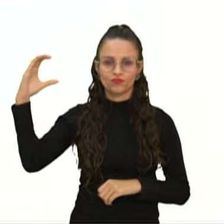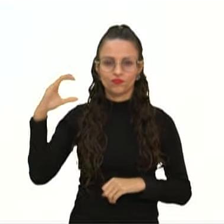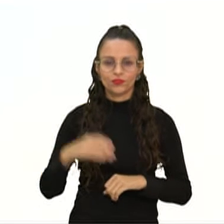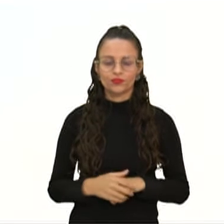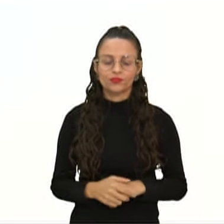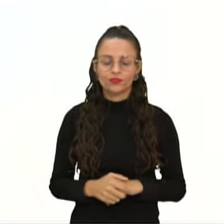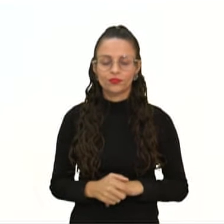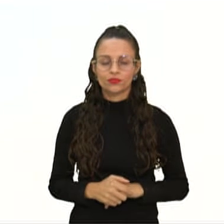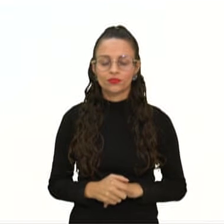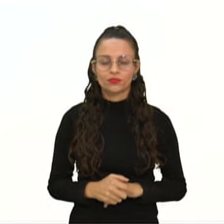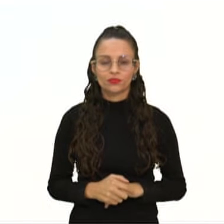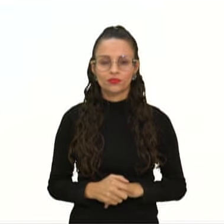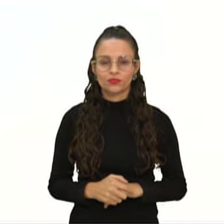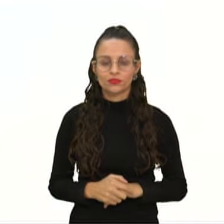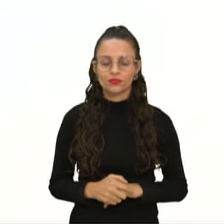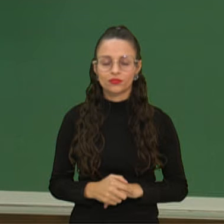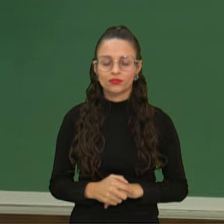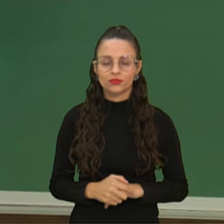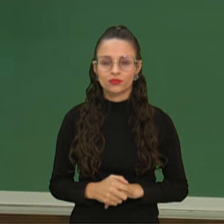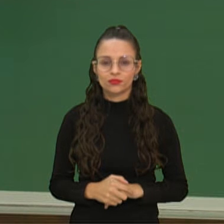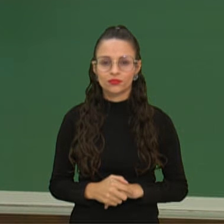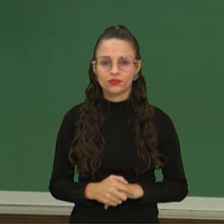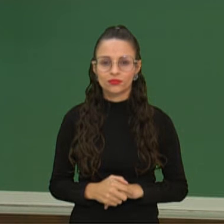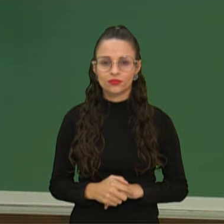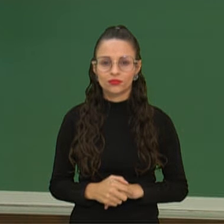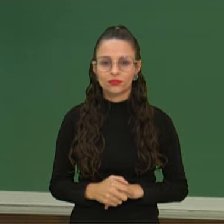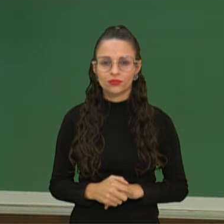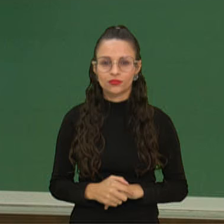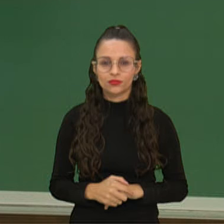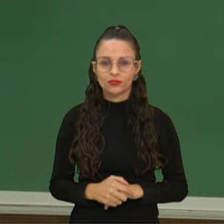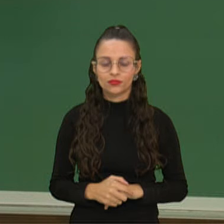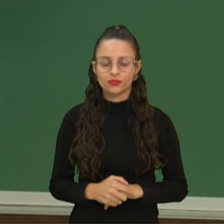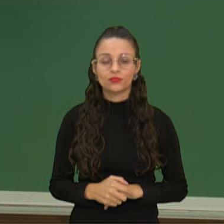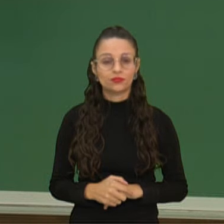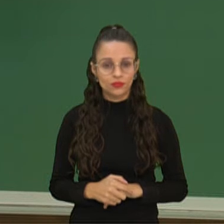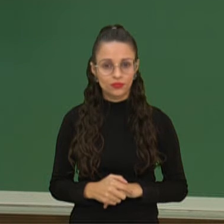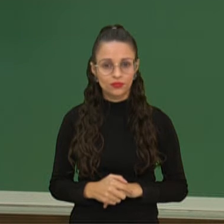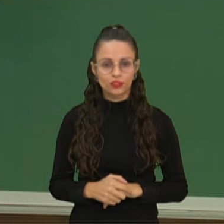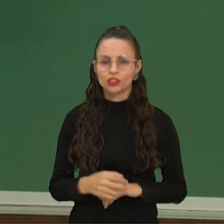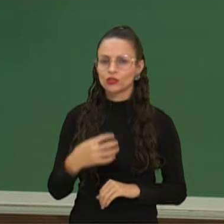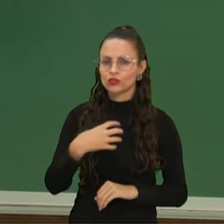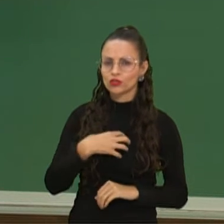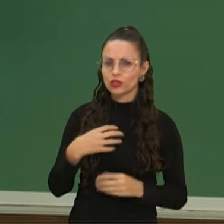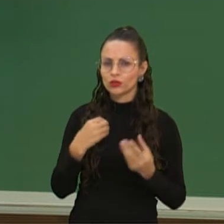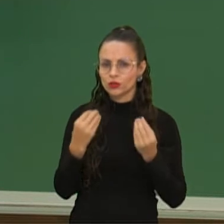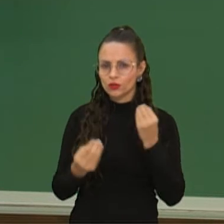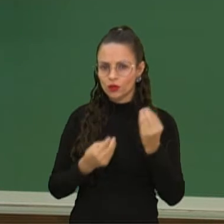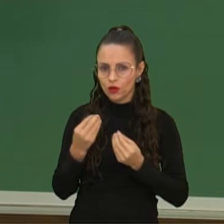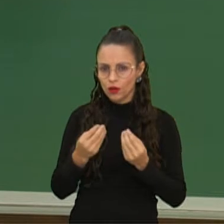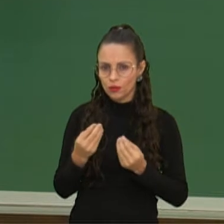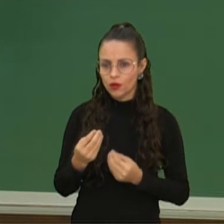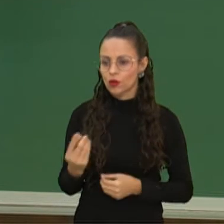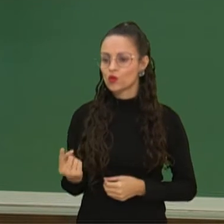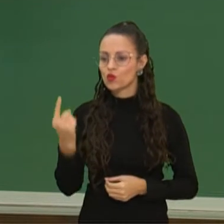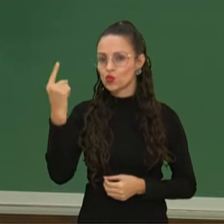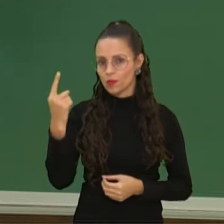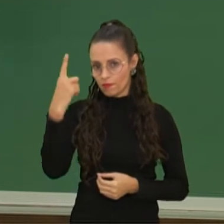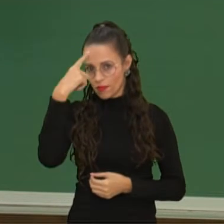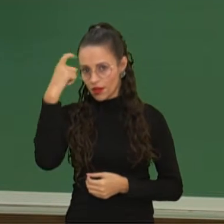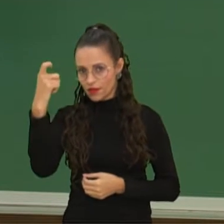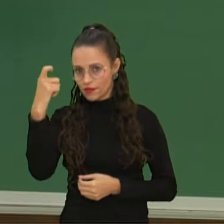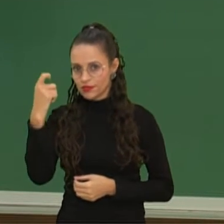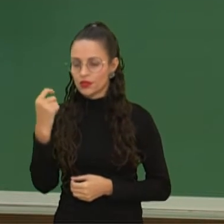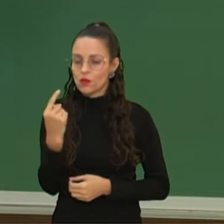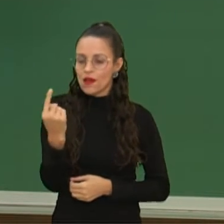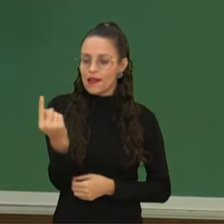one heat up food, the other can be detected. Aí está falando que a maneira como que uma das invenções